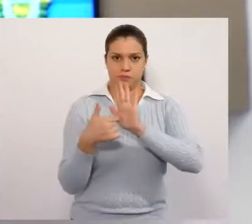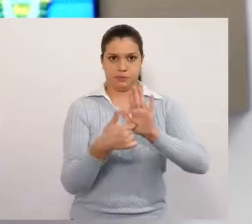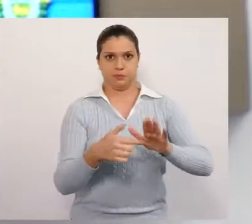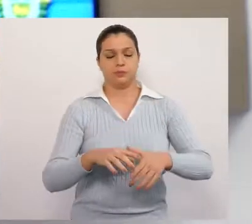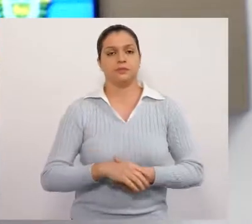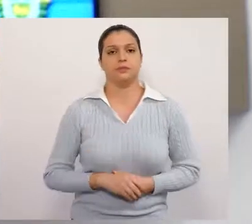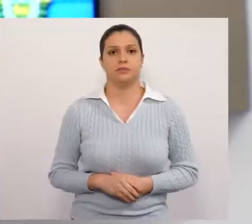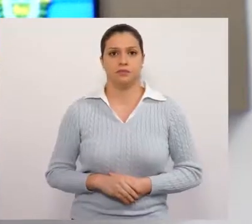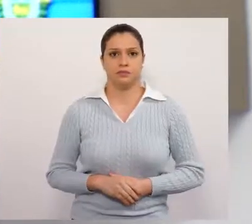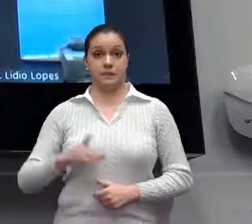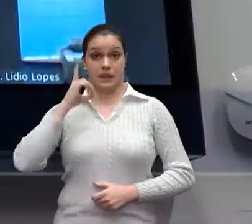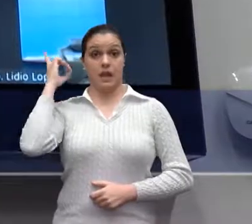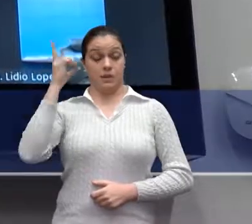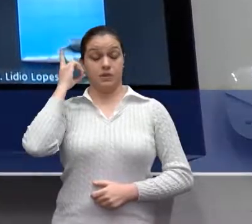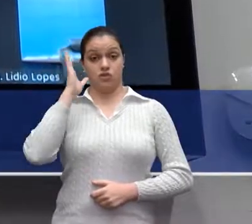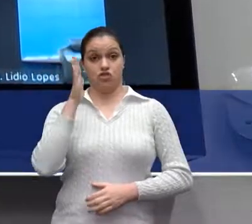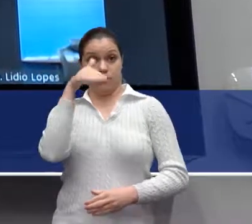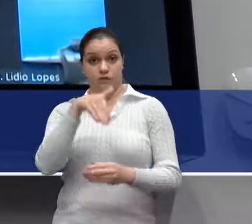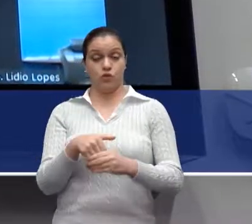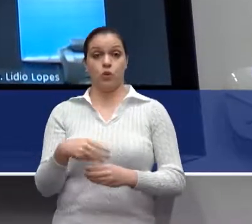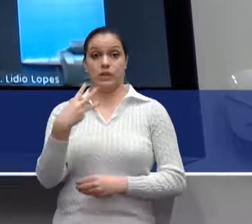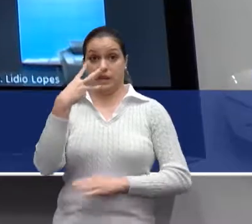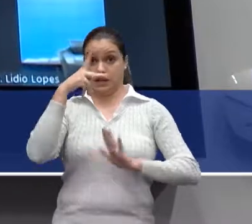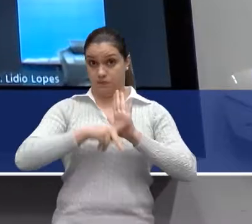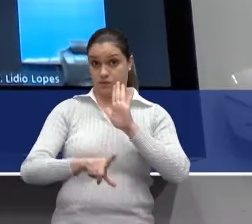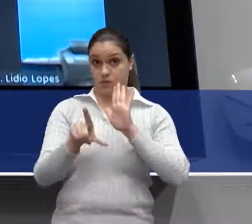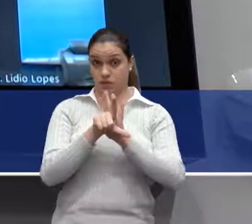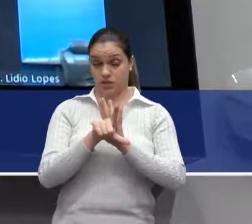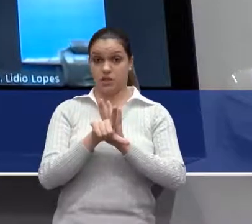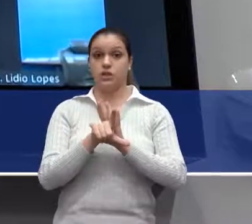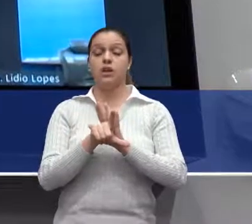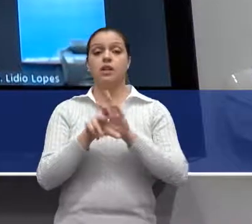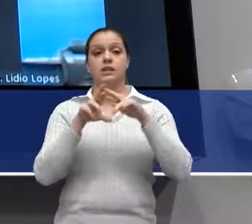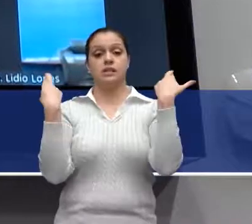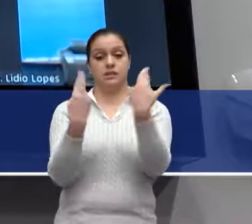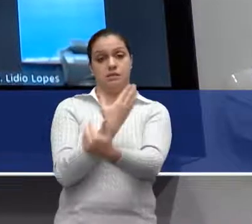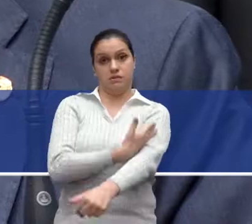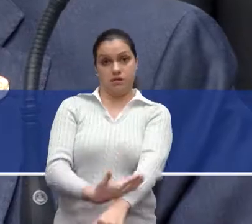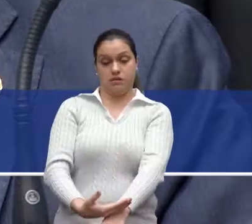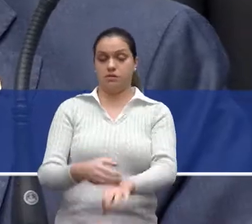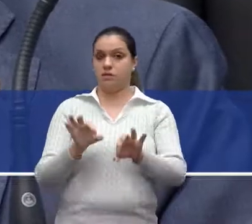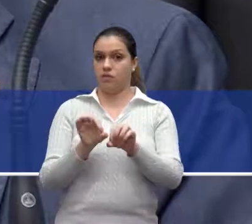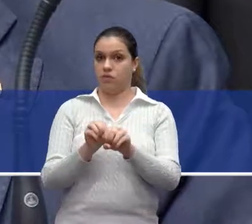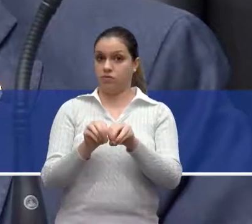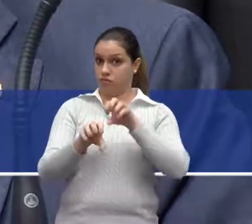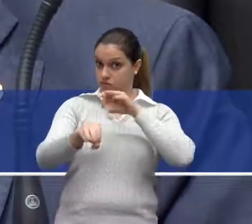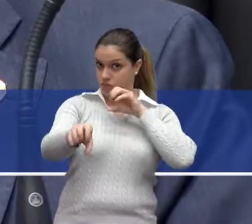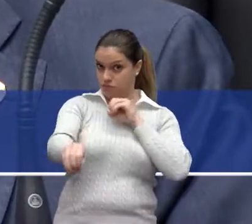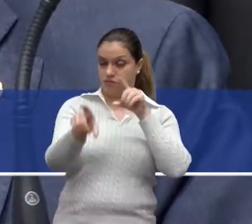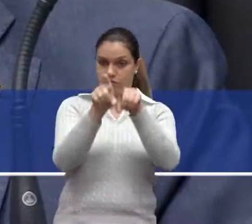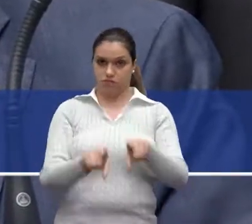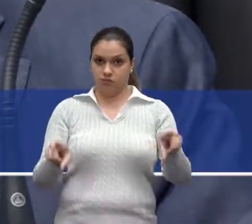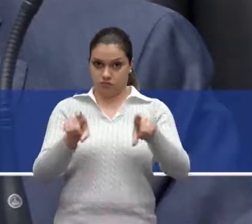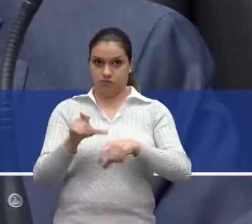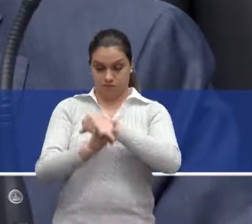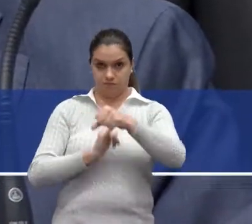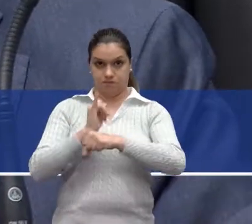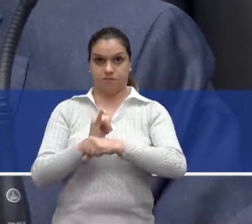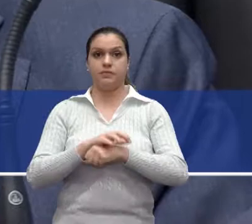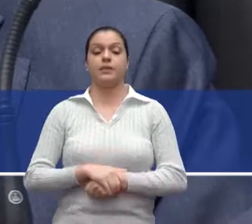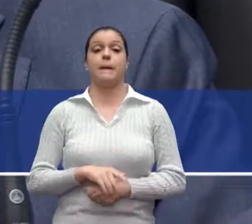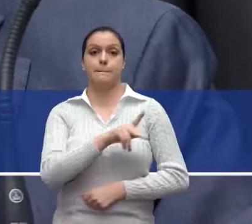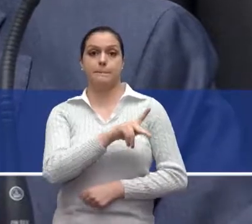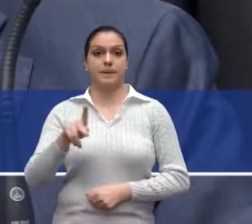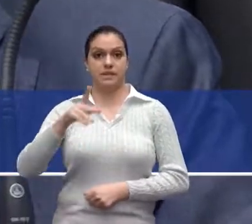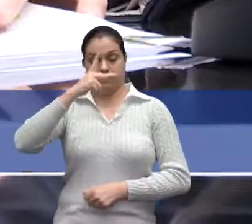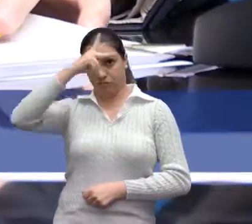pelos deputados. Deputados votaram 3 projetos durante sessão à distância, em que o presidente da Casa de Leis, deputado Paulo Correia,